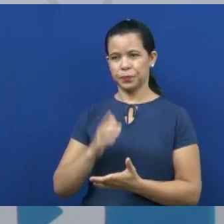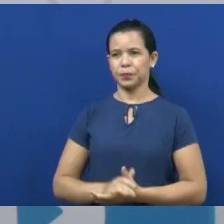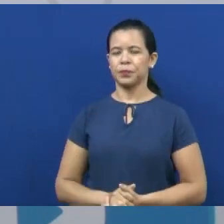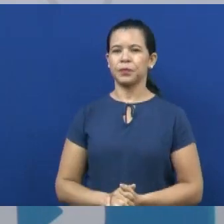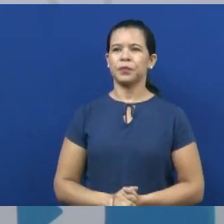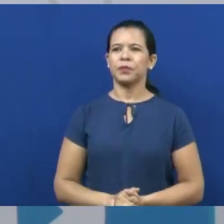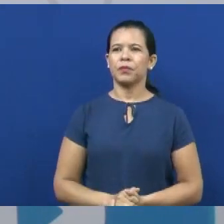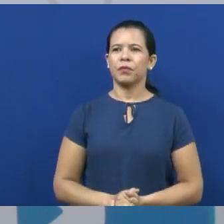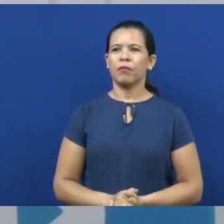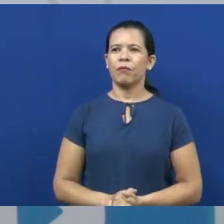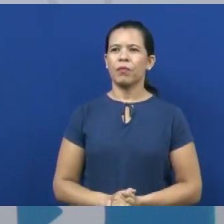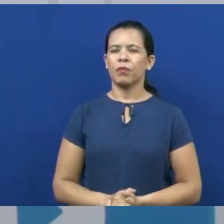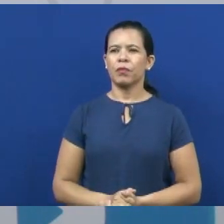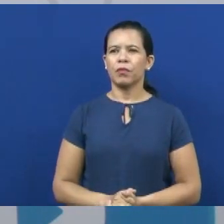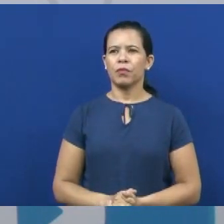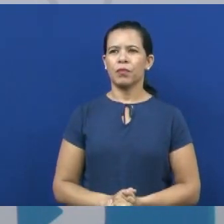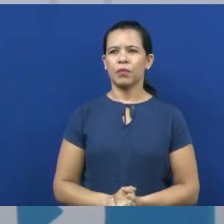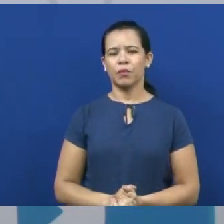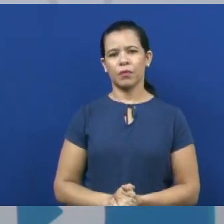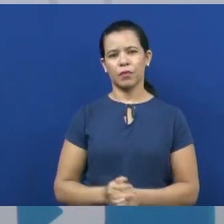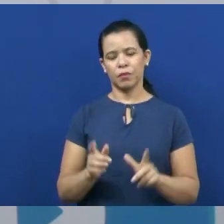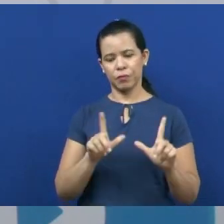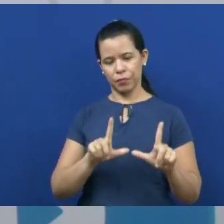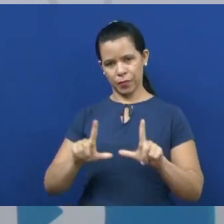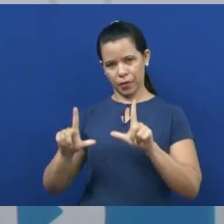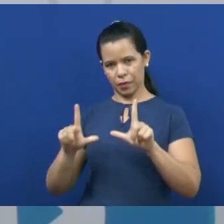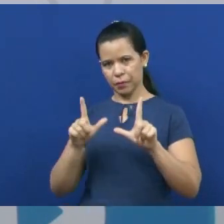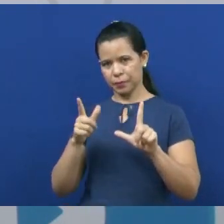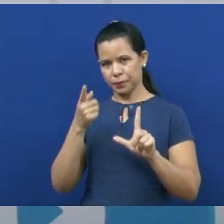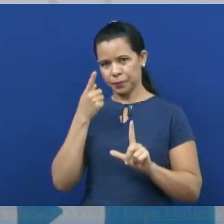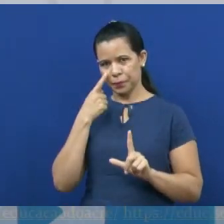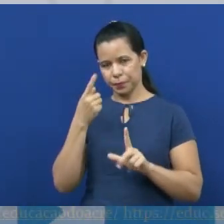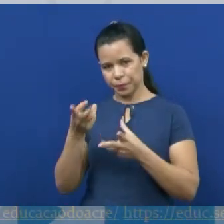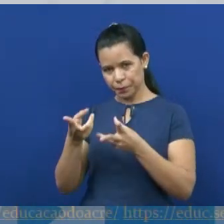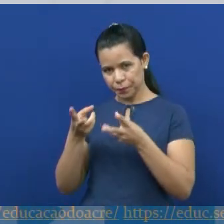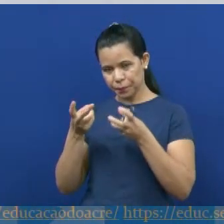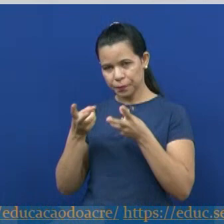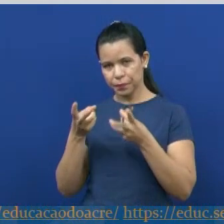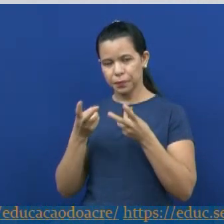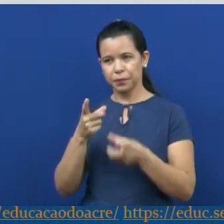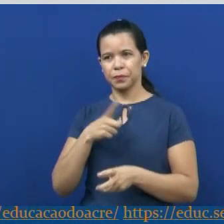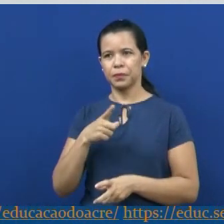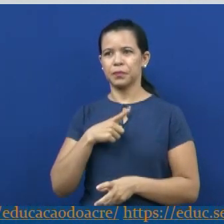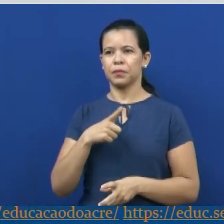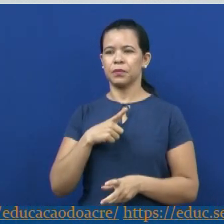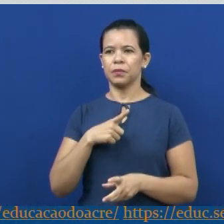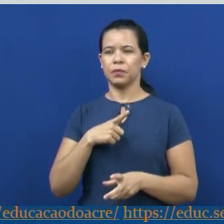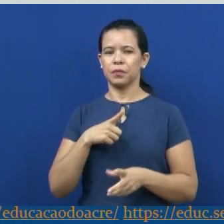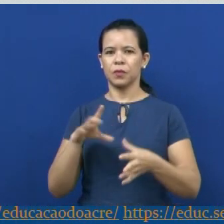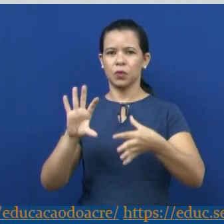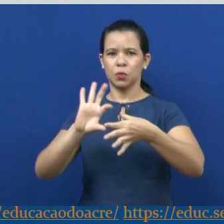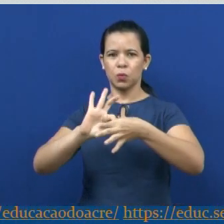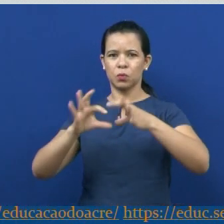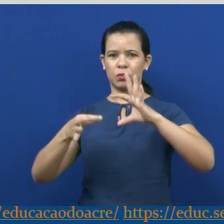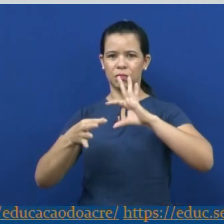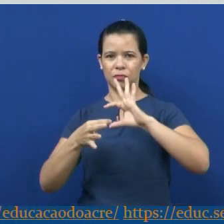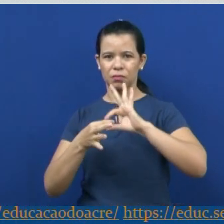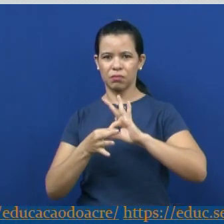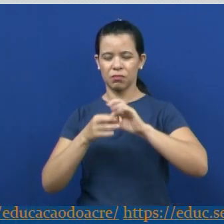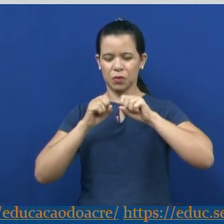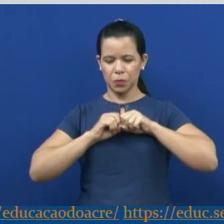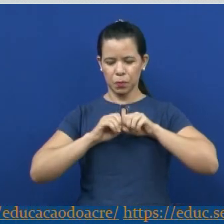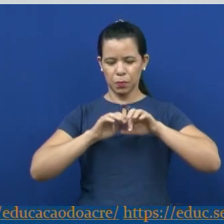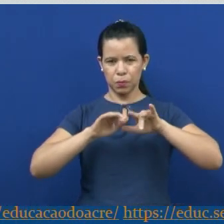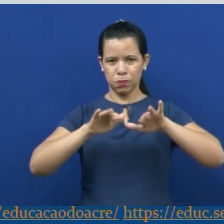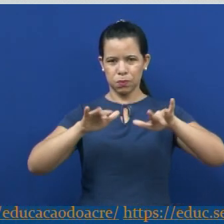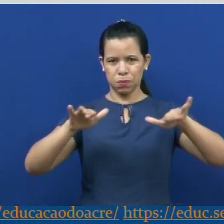lâminazinha. Então, na lâmina, vocês vão perceber que nós temos um contexto de epidemia,